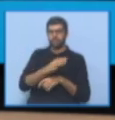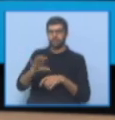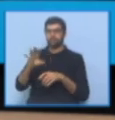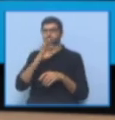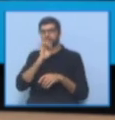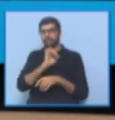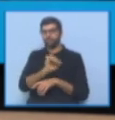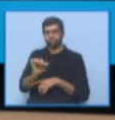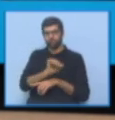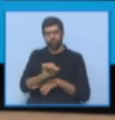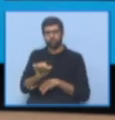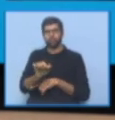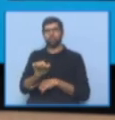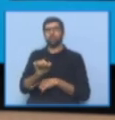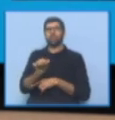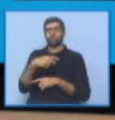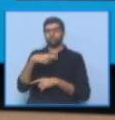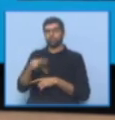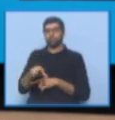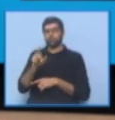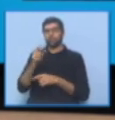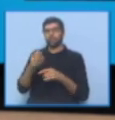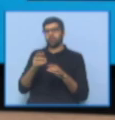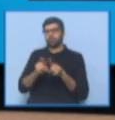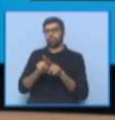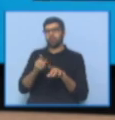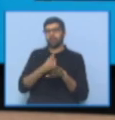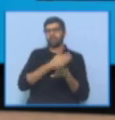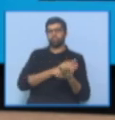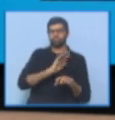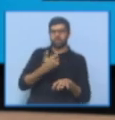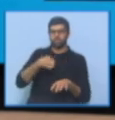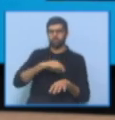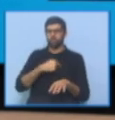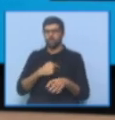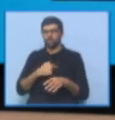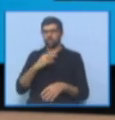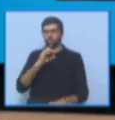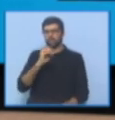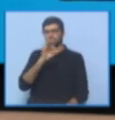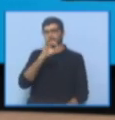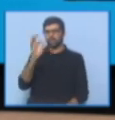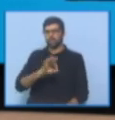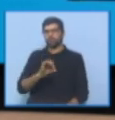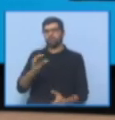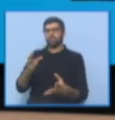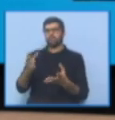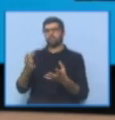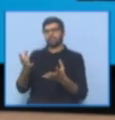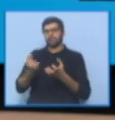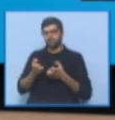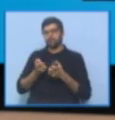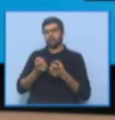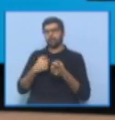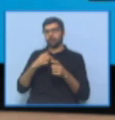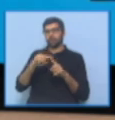seus familiares, em Portugal, como foi feito no passado, onde fomos responsáveis por cerca de 40% dos refugiados que foram acolhidos